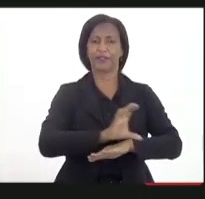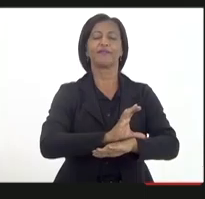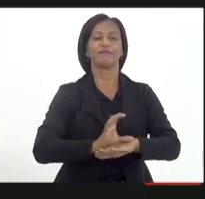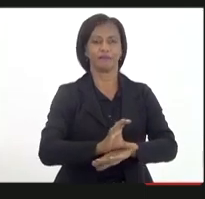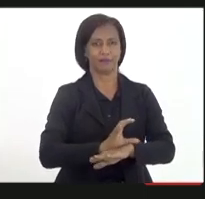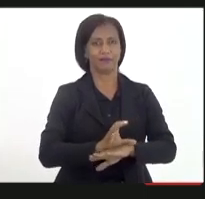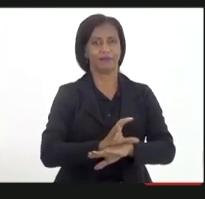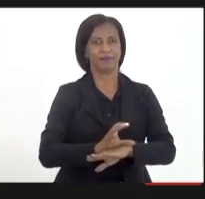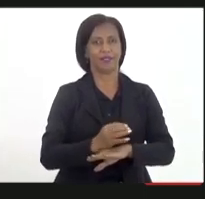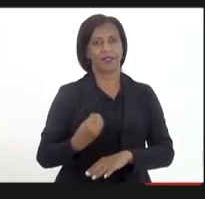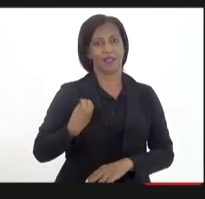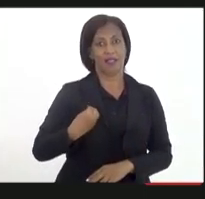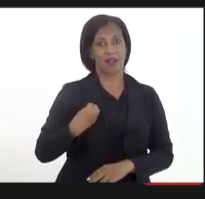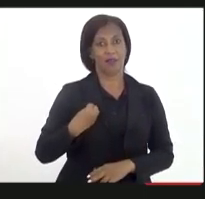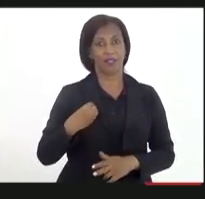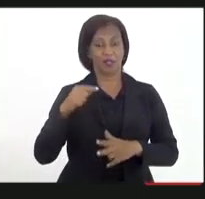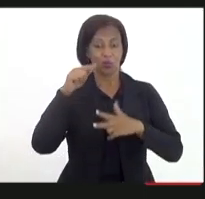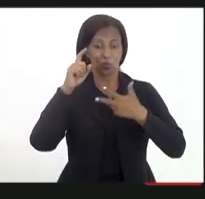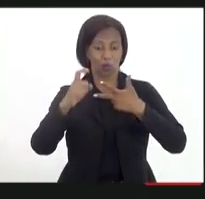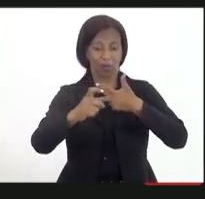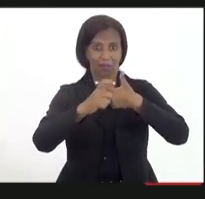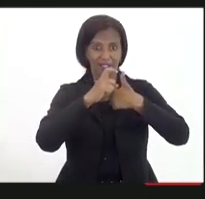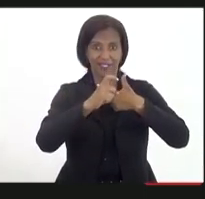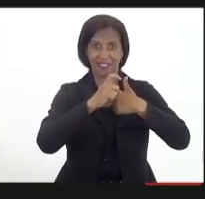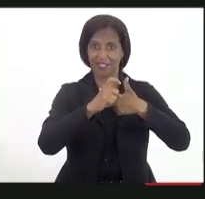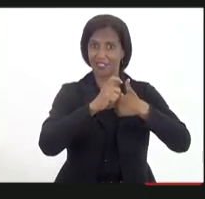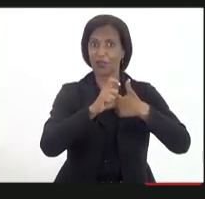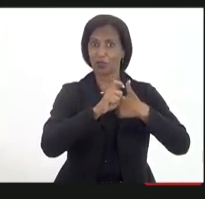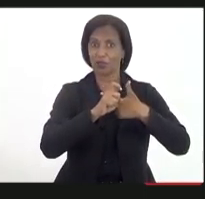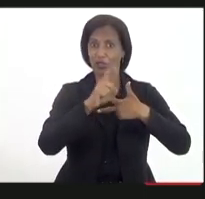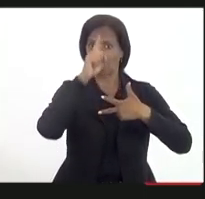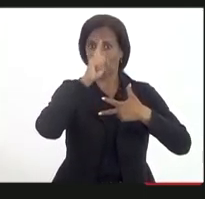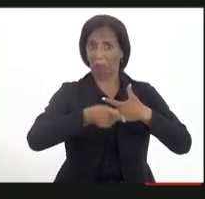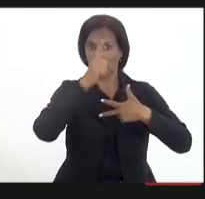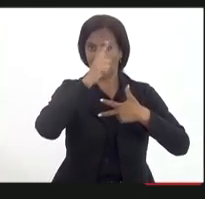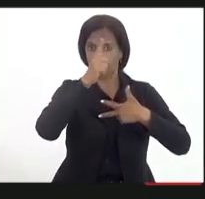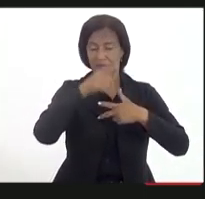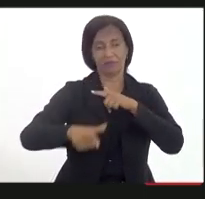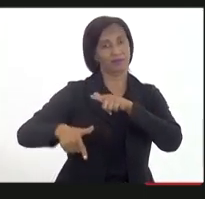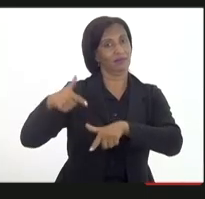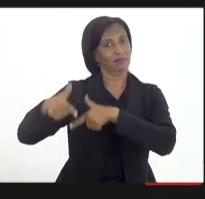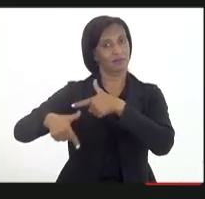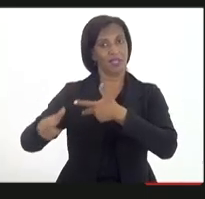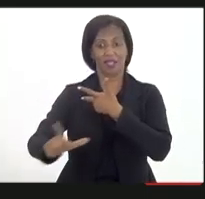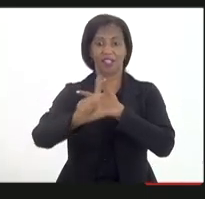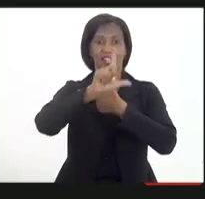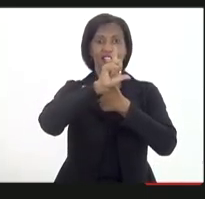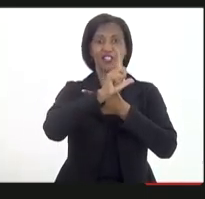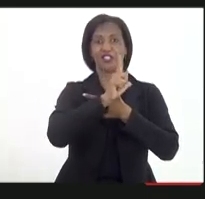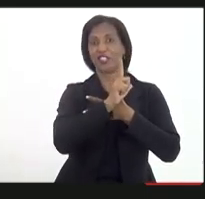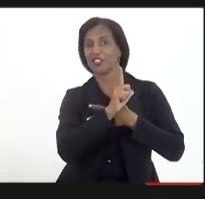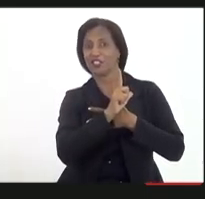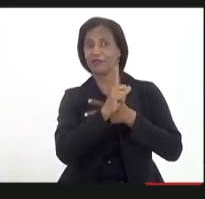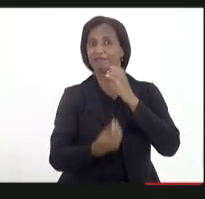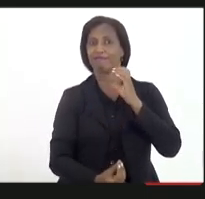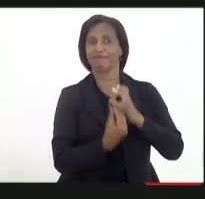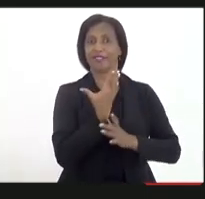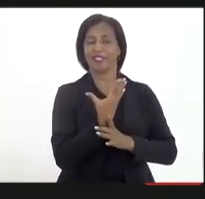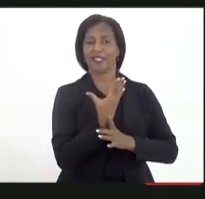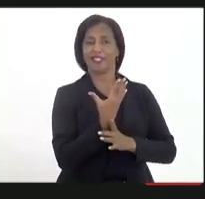a presença do Poder Executivo de mandando em relação aos seus servidores e a legislar o Legislativo na